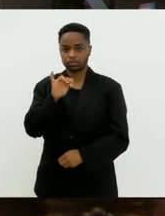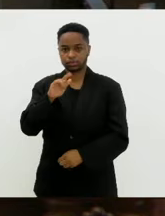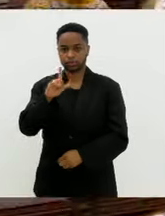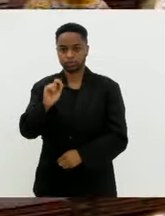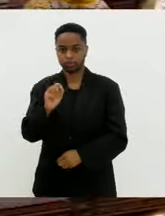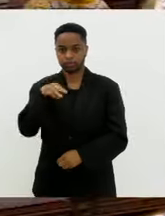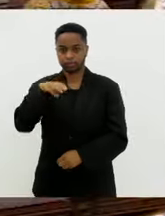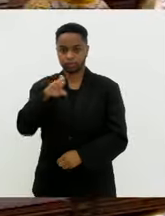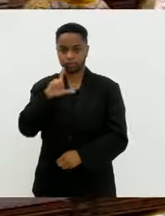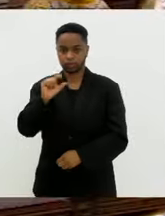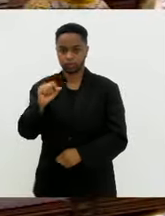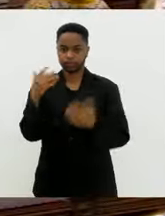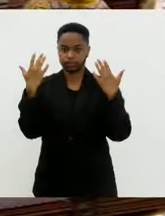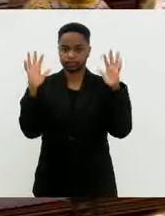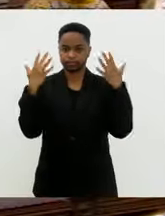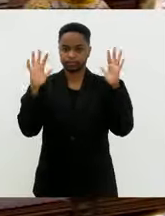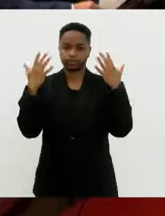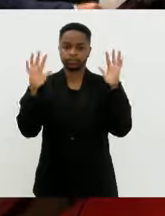Nascimento.